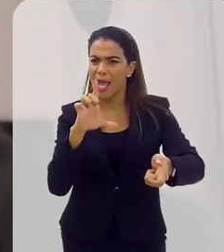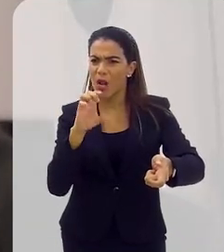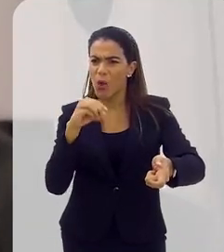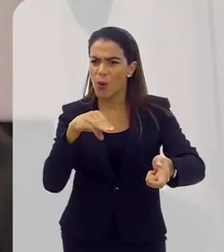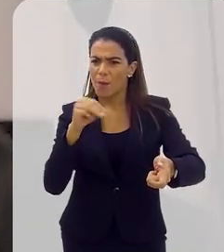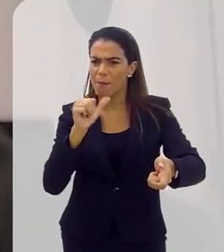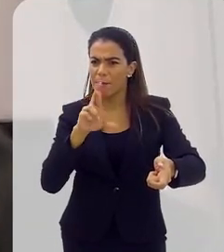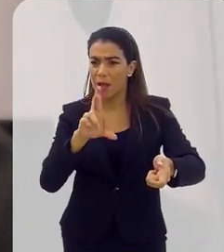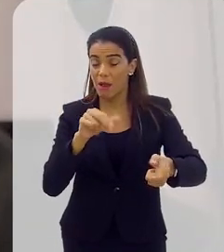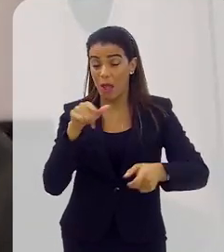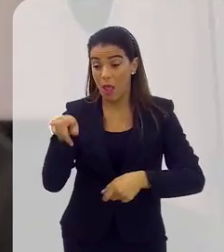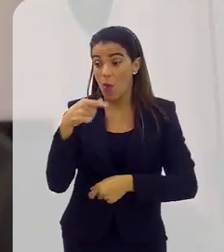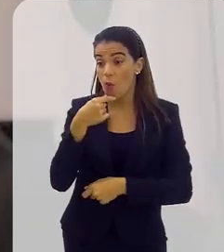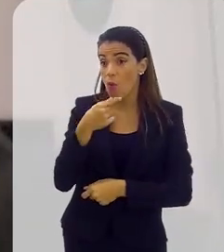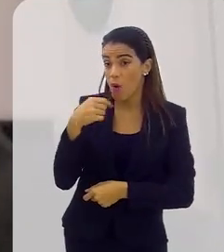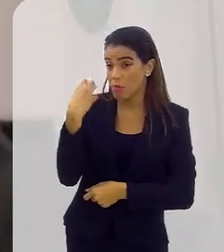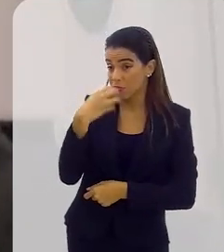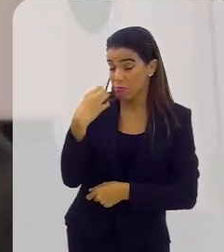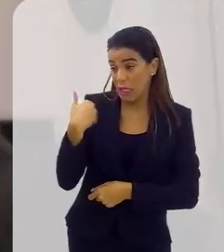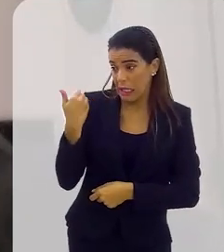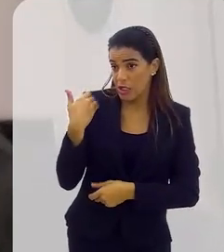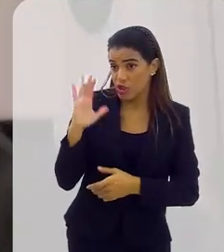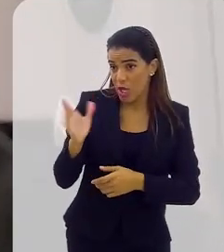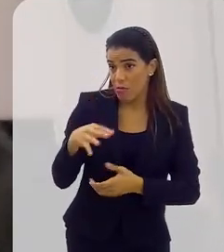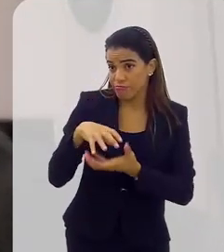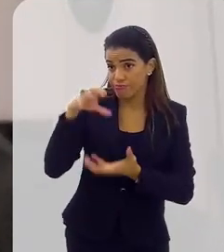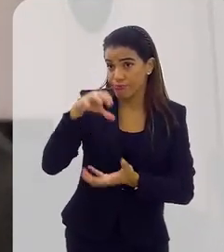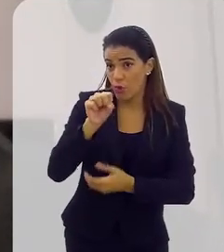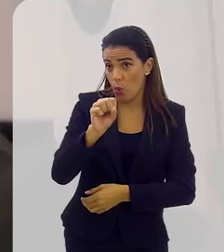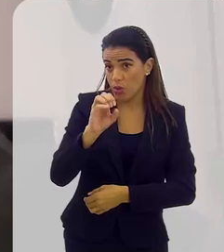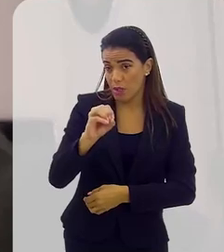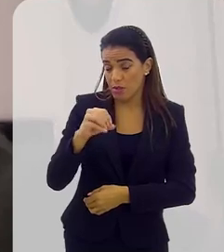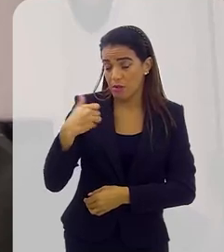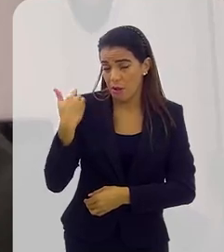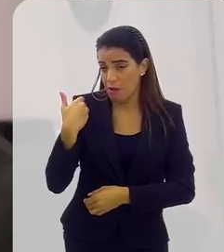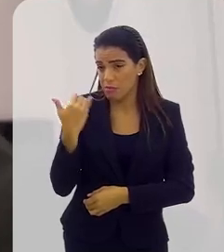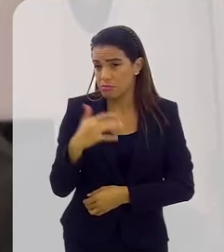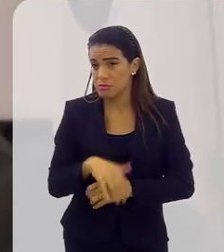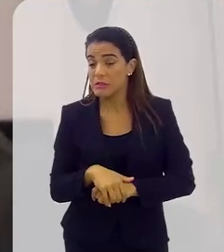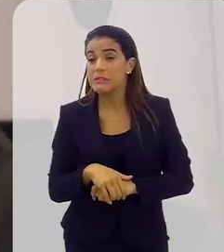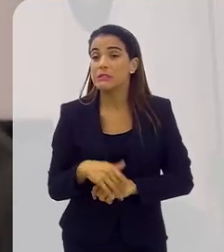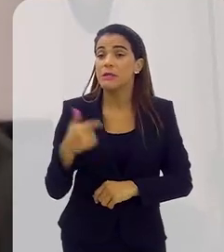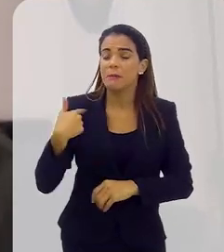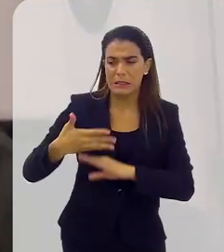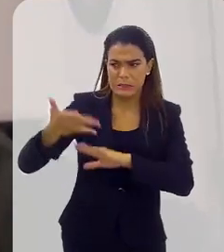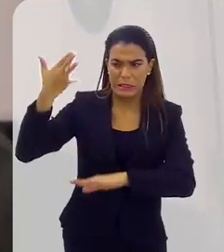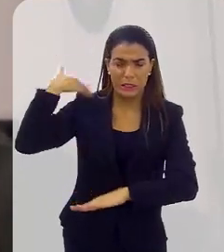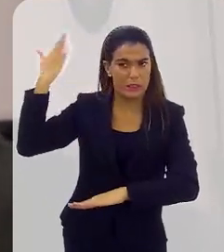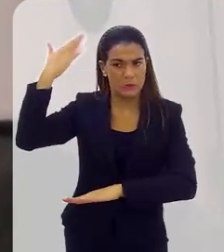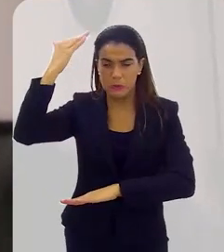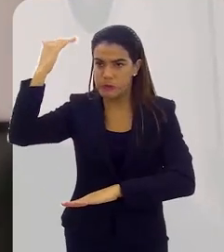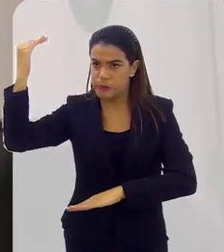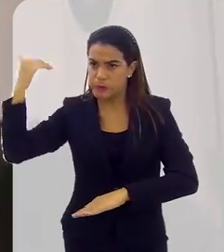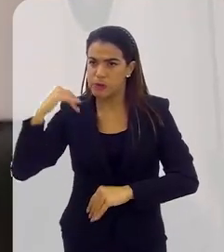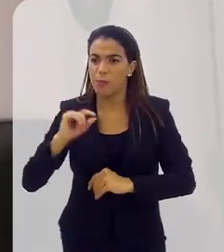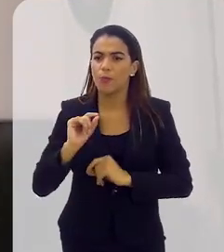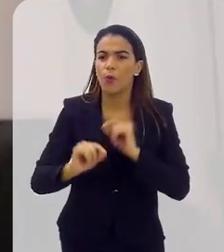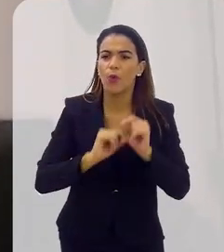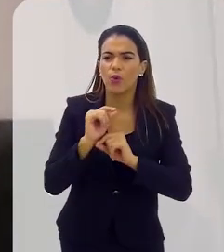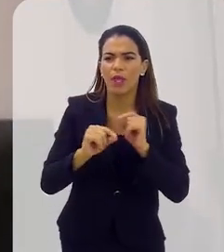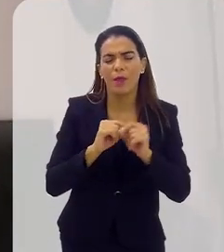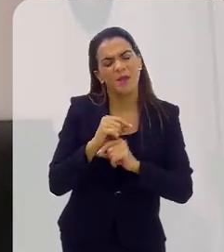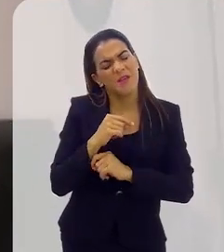do Elomar. O Elomar é um cantador, já está com 80 anos, mas nos anos 70, 80, o Elomar fez muito sucesso com